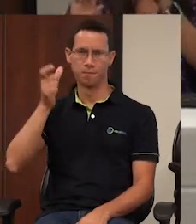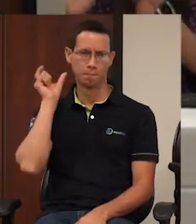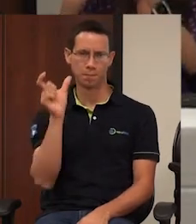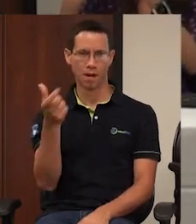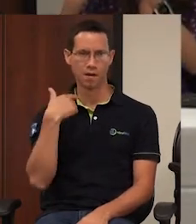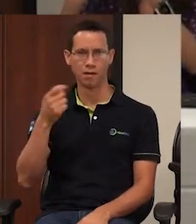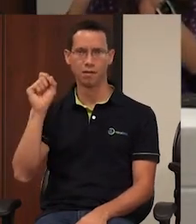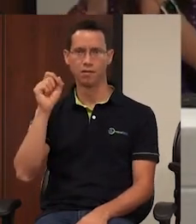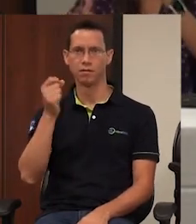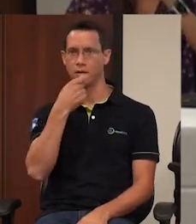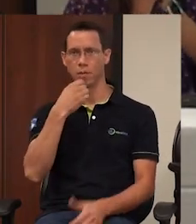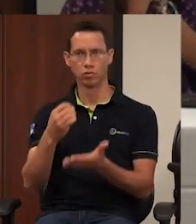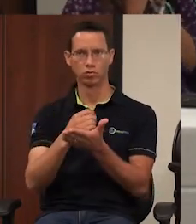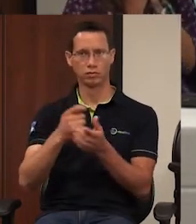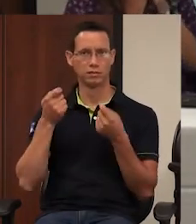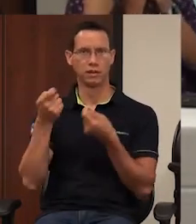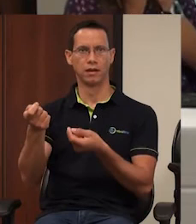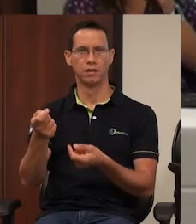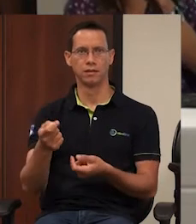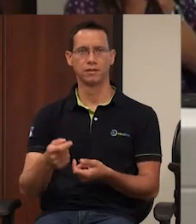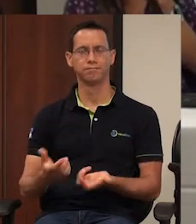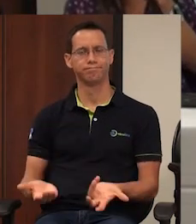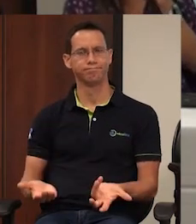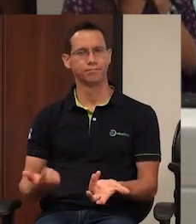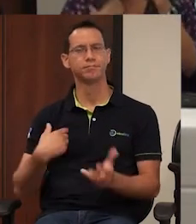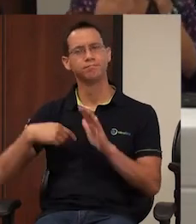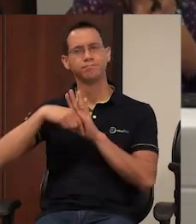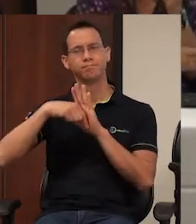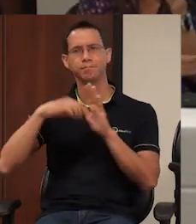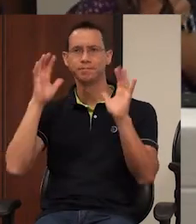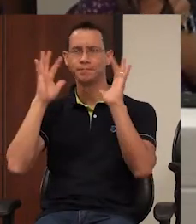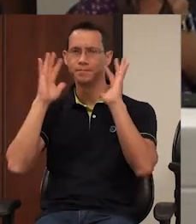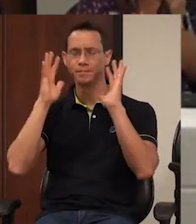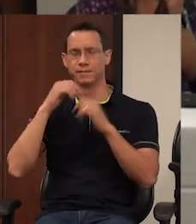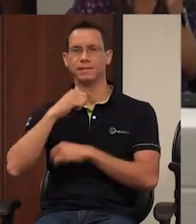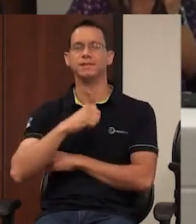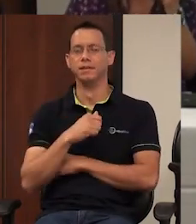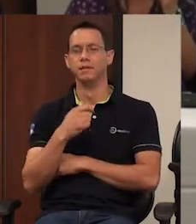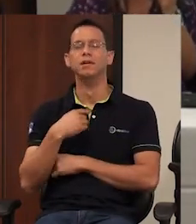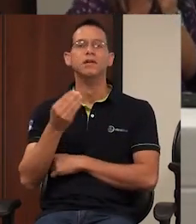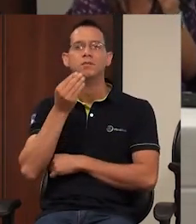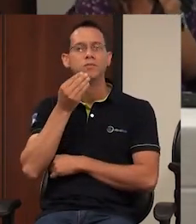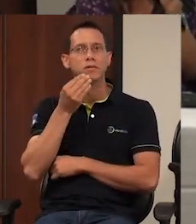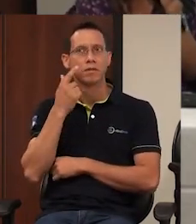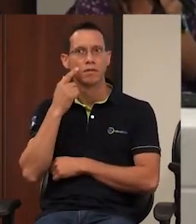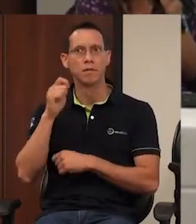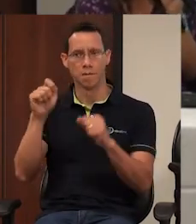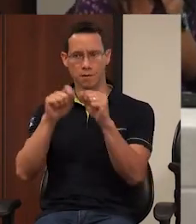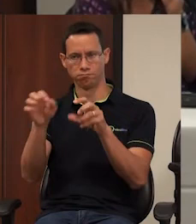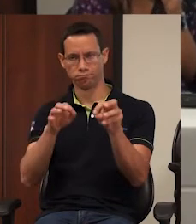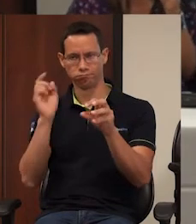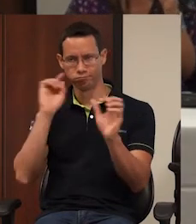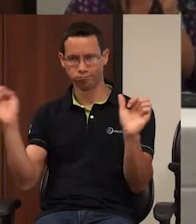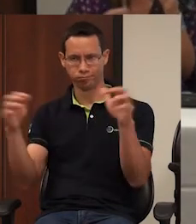nele. Eu falei assim, mas eu sempre me perguntei, aí eu tive a oportunidade de fazer um evento lá no